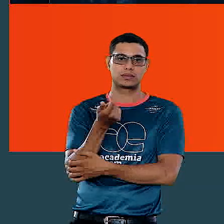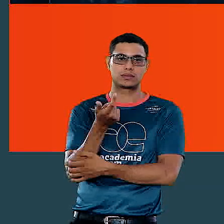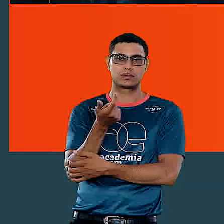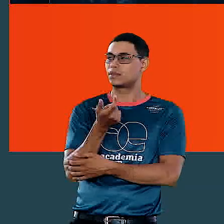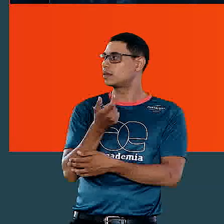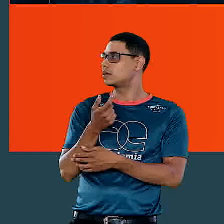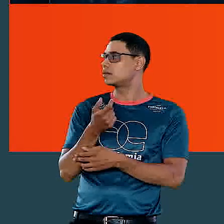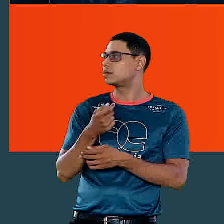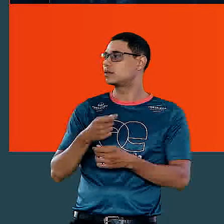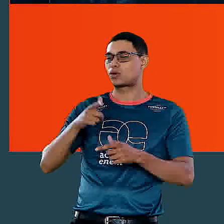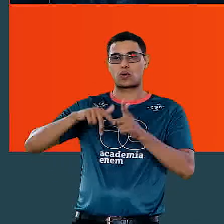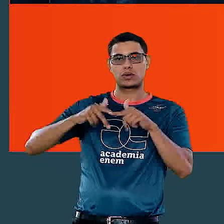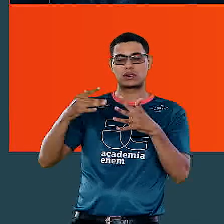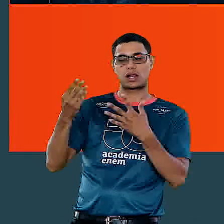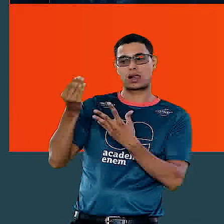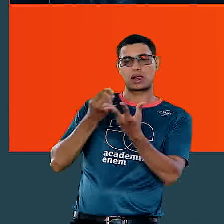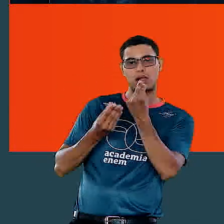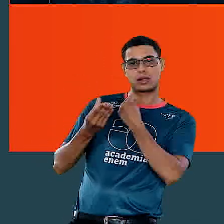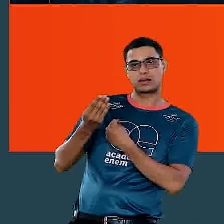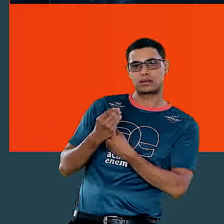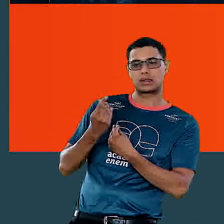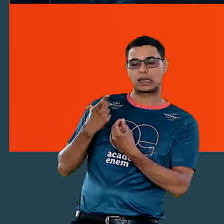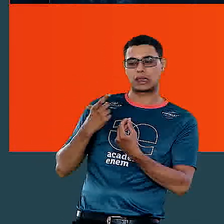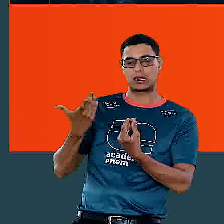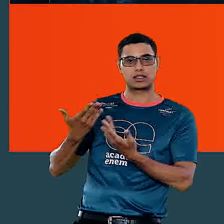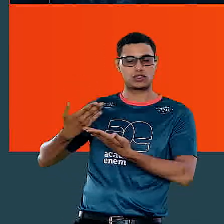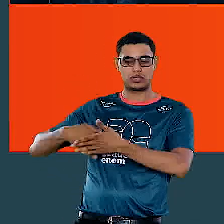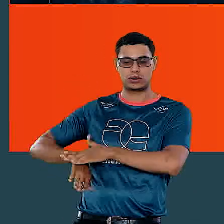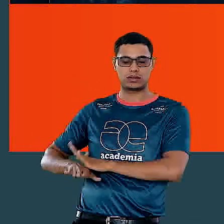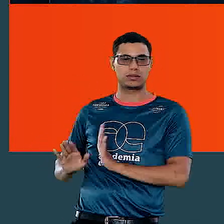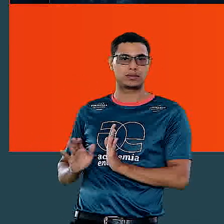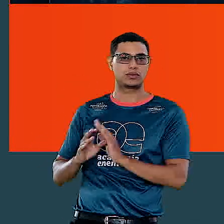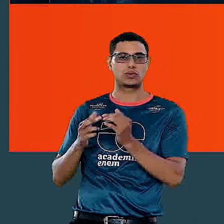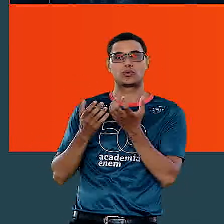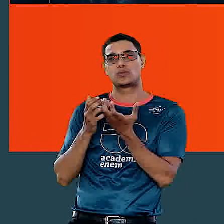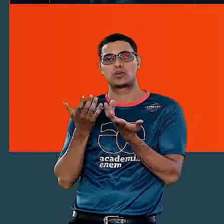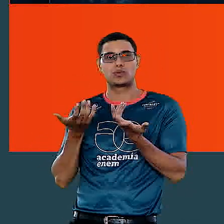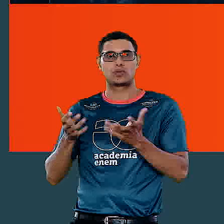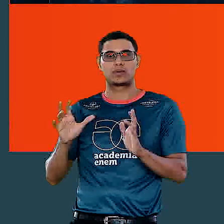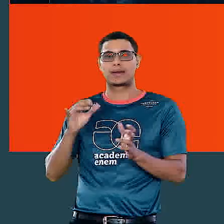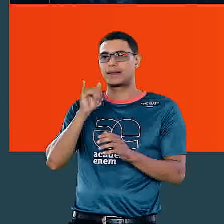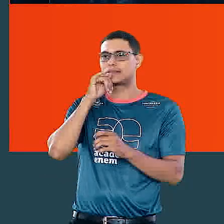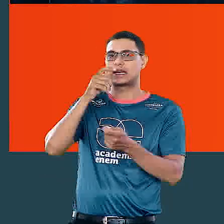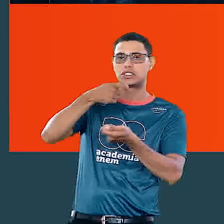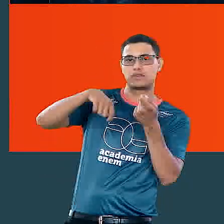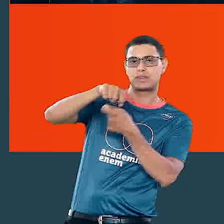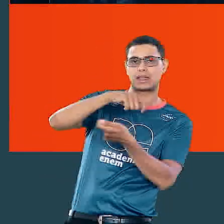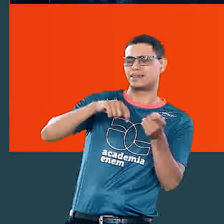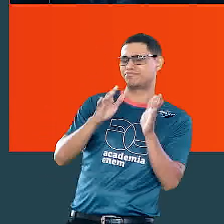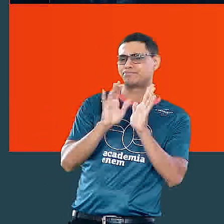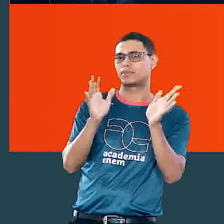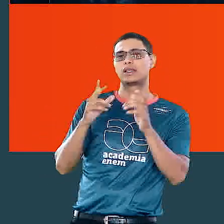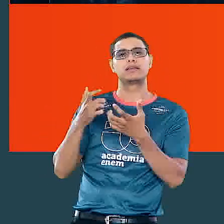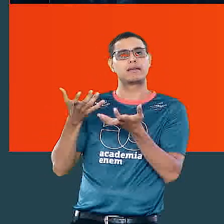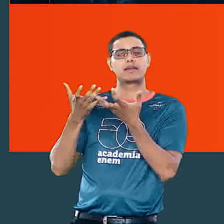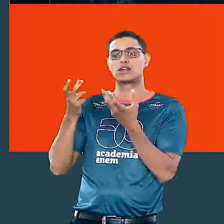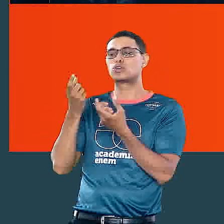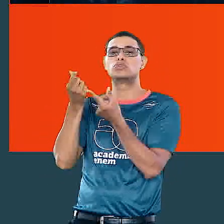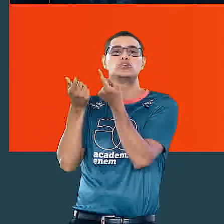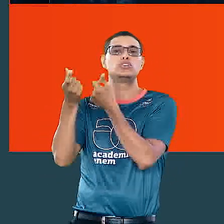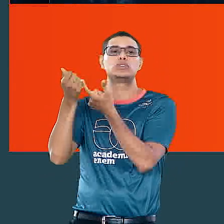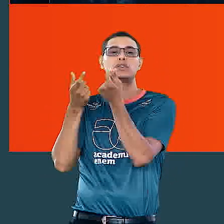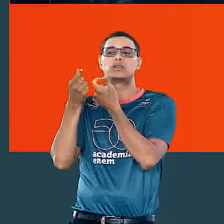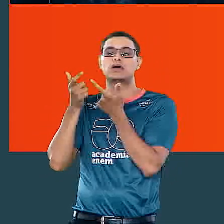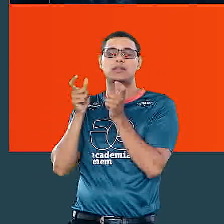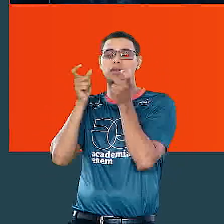faz-me rir caindo na conta dele. Ele não quer saber da atividade comercial, ele quer saber se está caindo dinheiro. Tá certo? É isso que